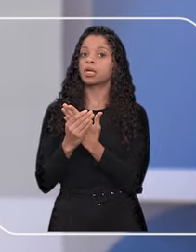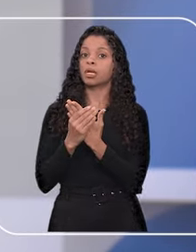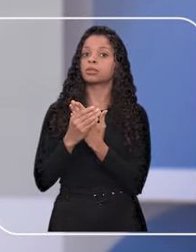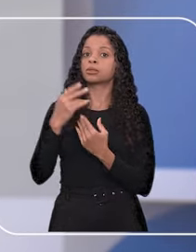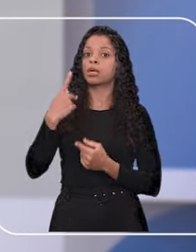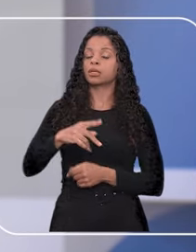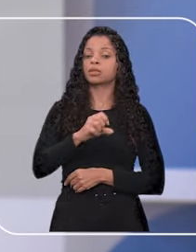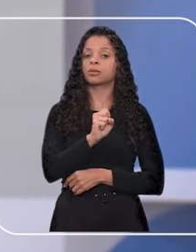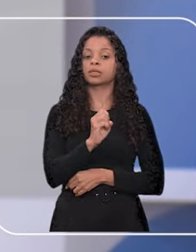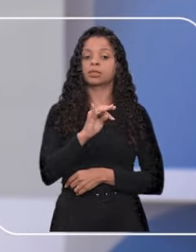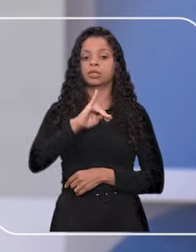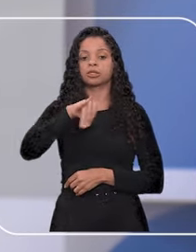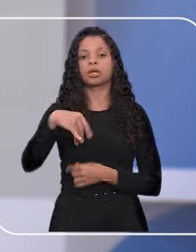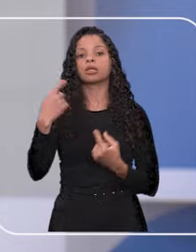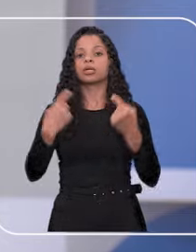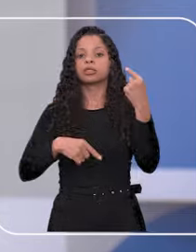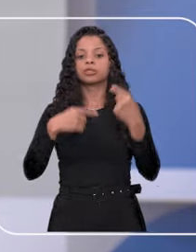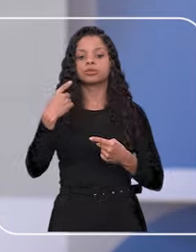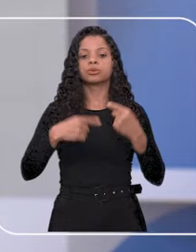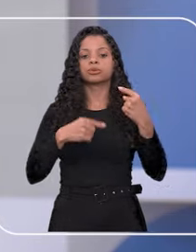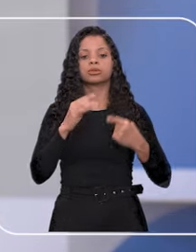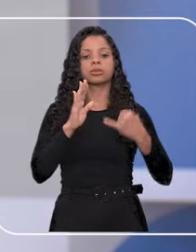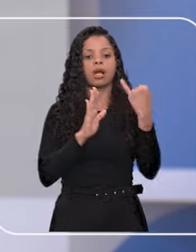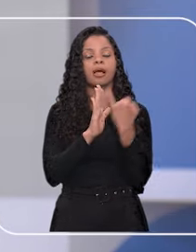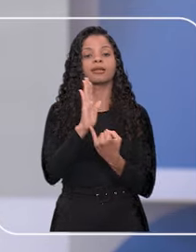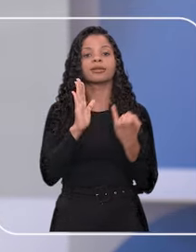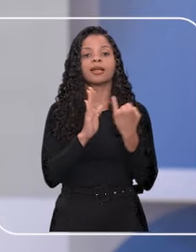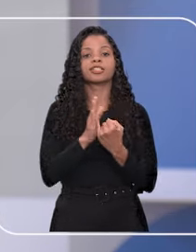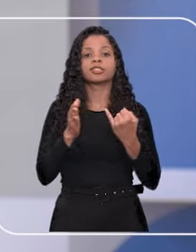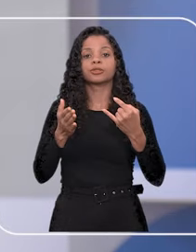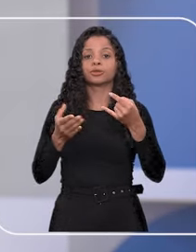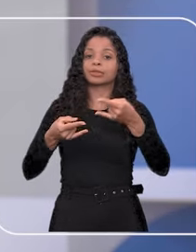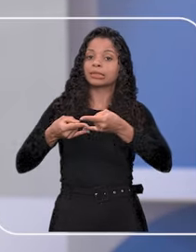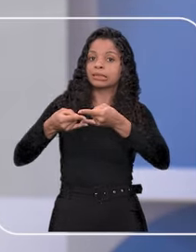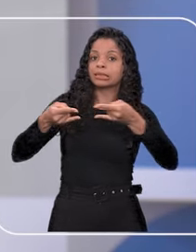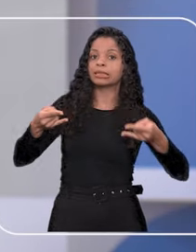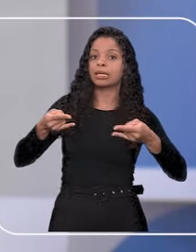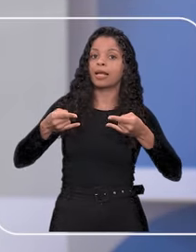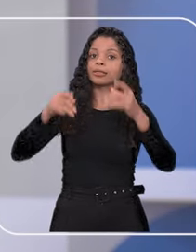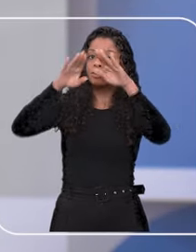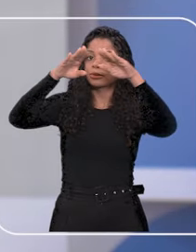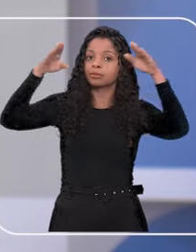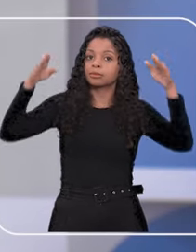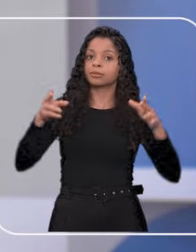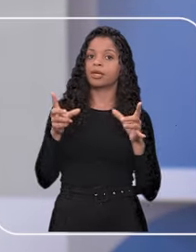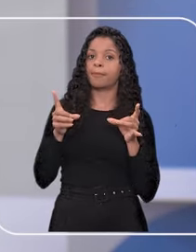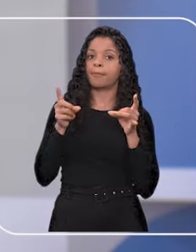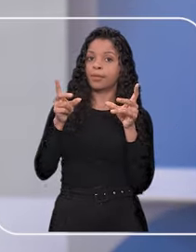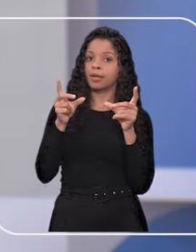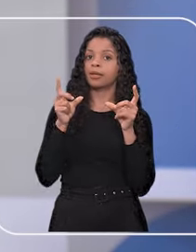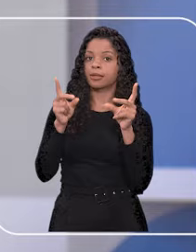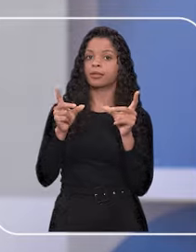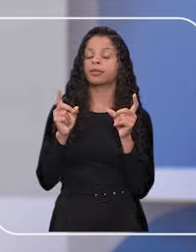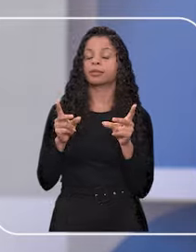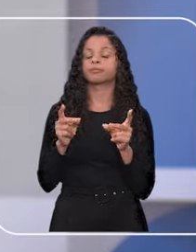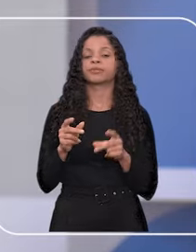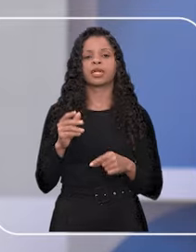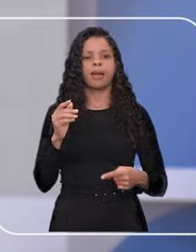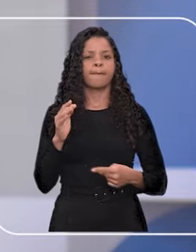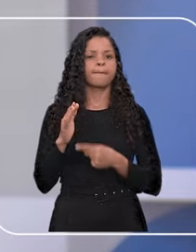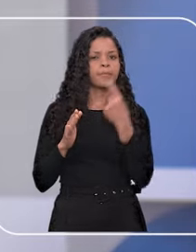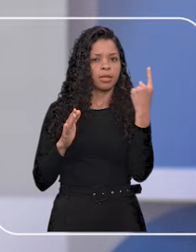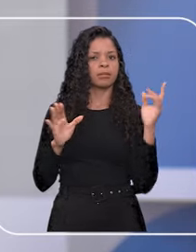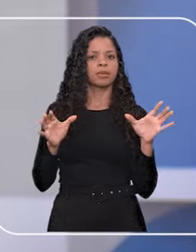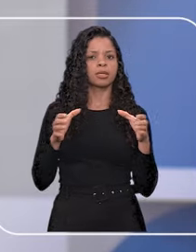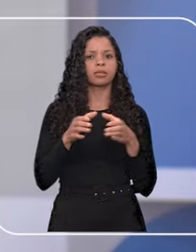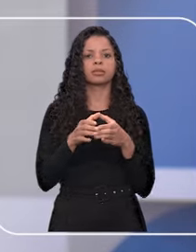a cobrança de taxa de conveniência quando os ingressos são retirados na bilheteria na primeira instância a ação